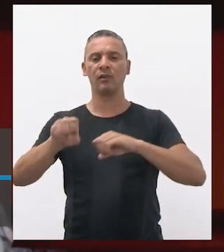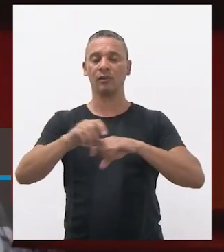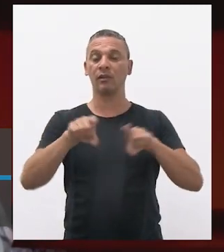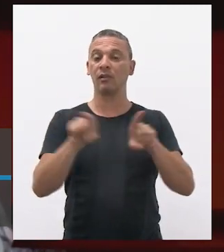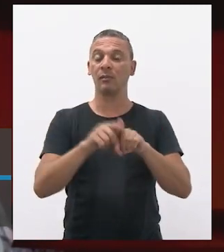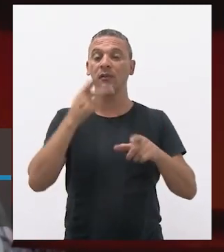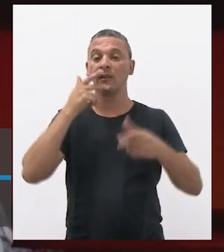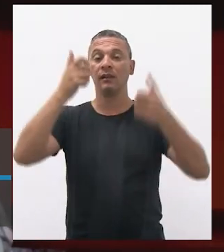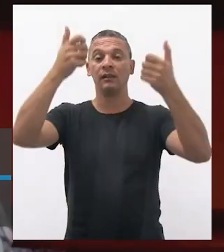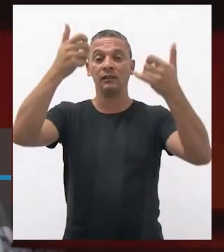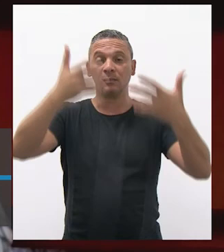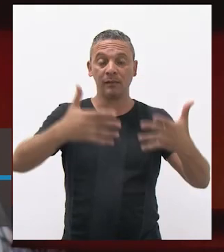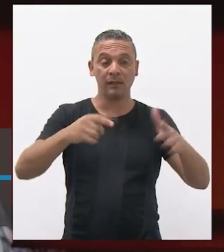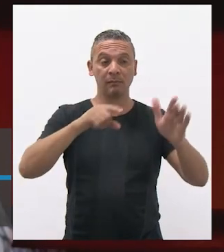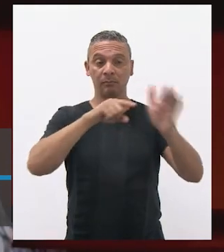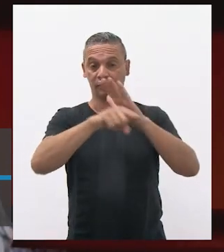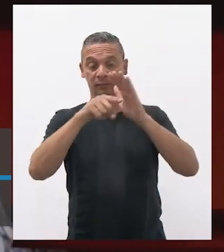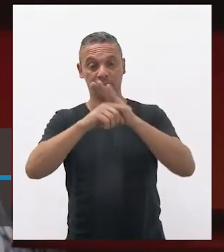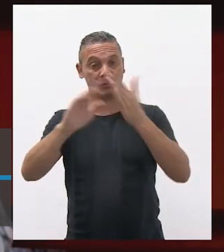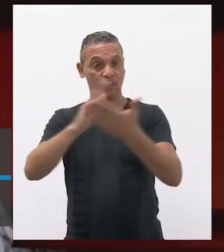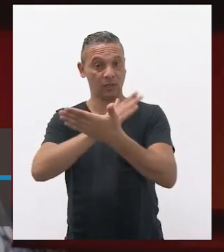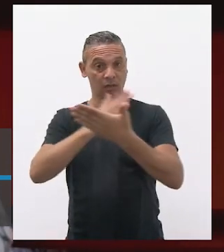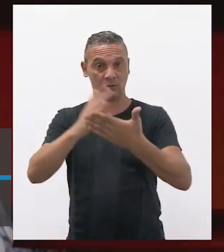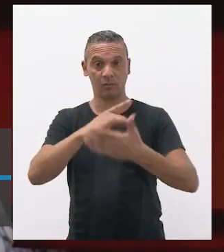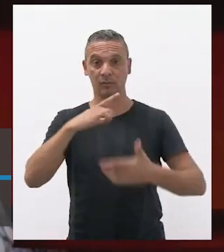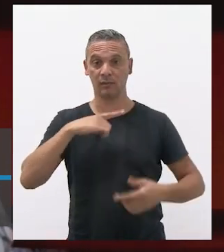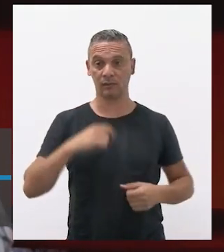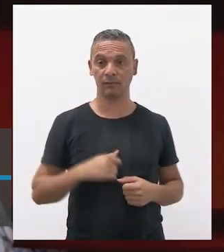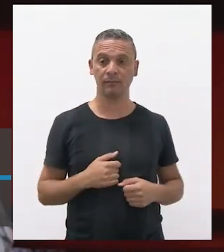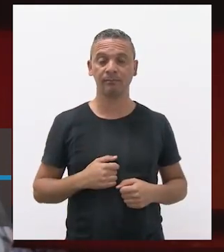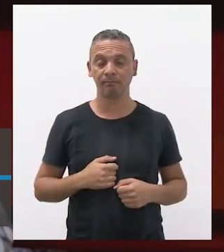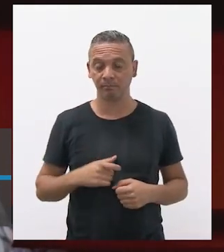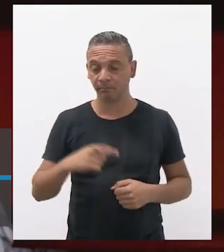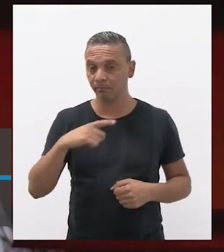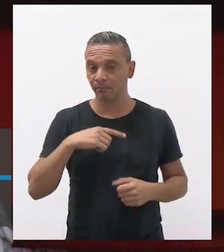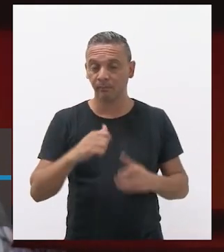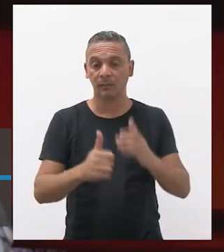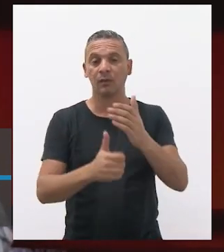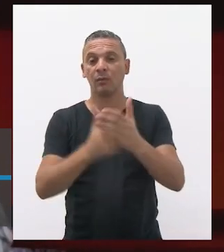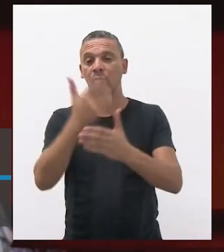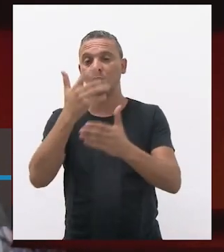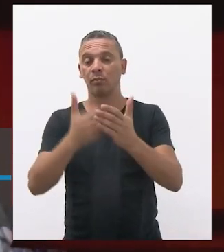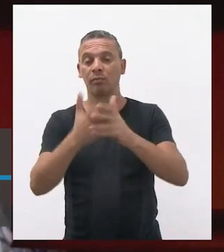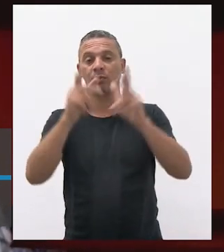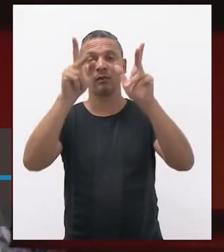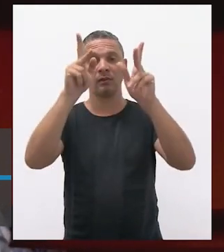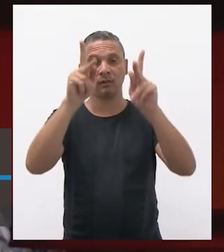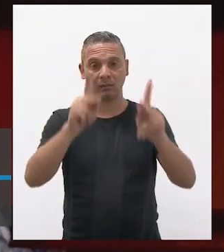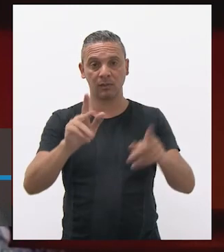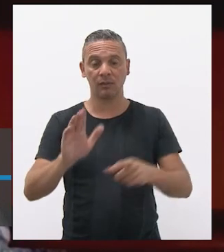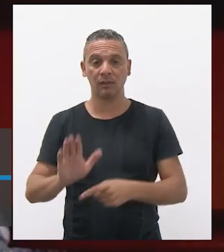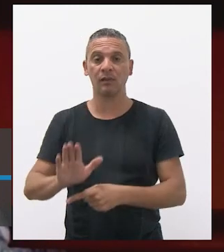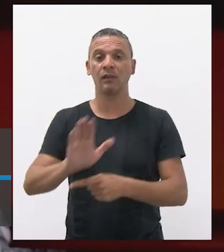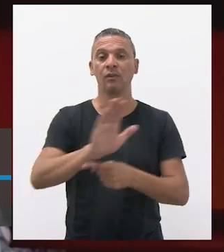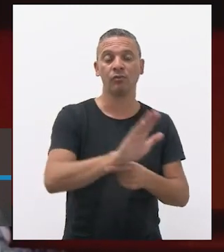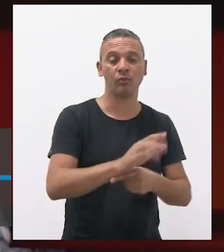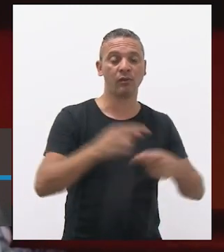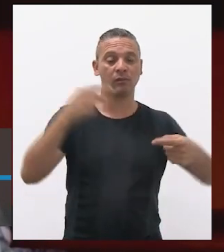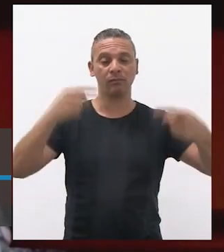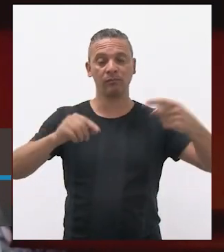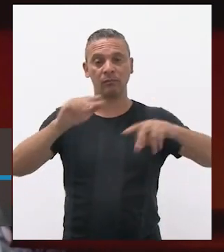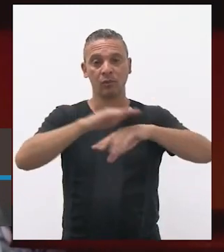mulheres, sobretudo quando eles percebem que afirmar se comportar de um jeito